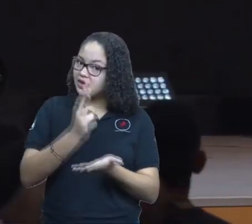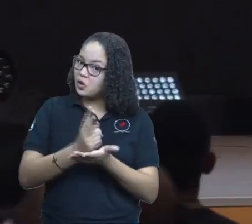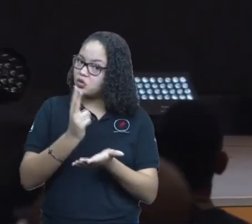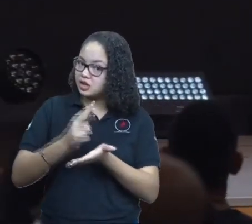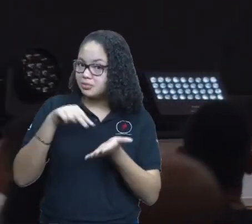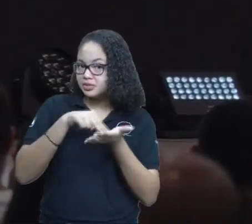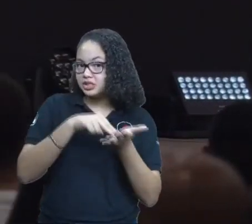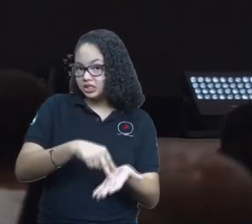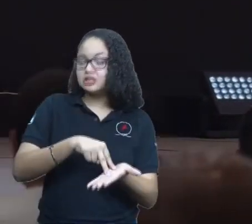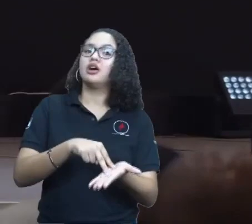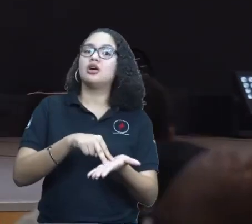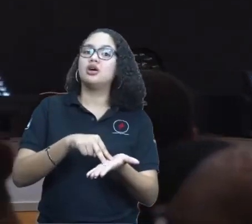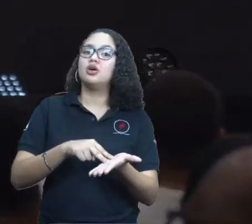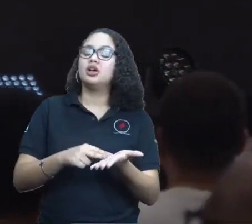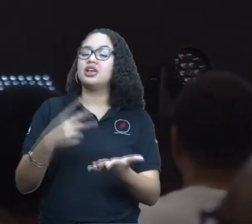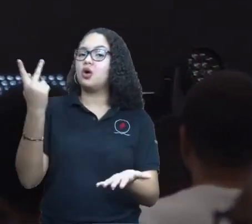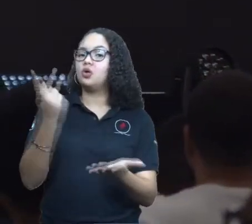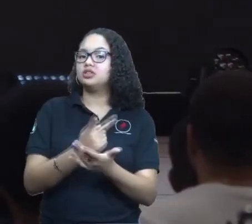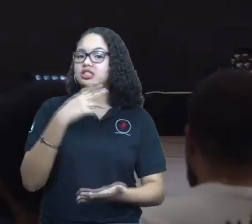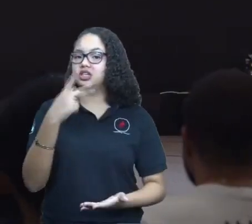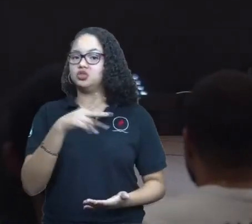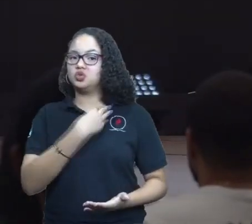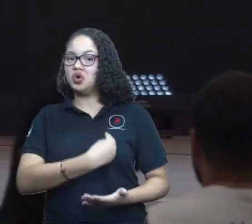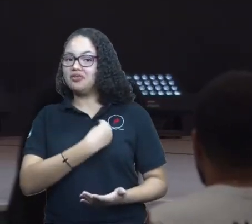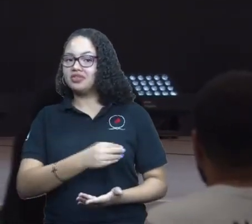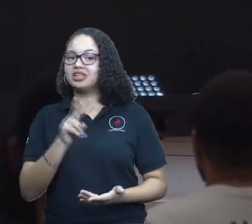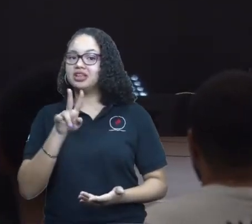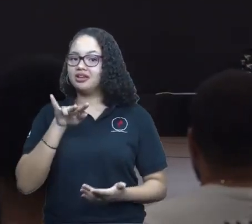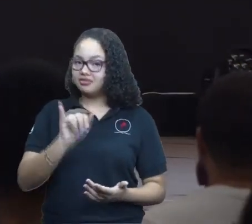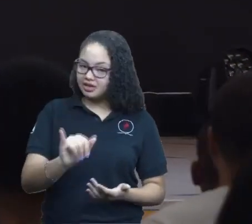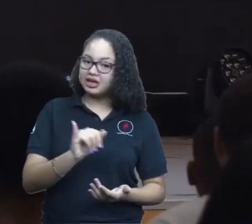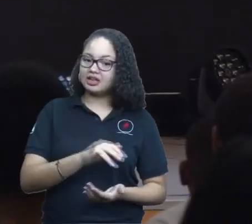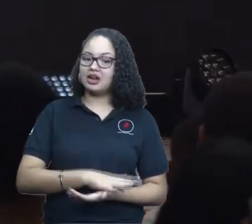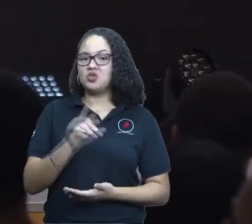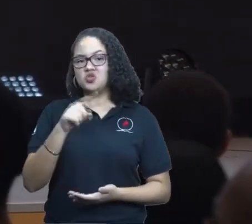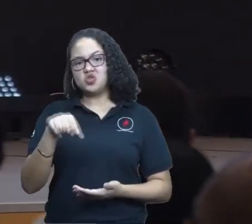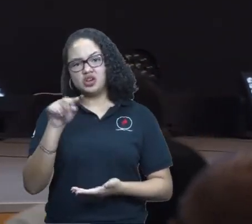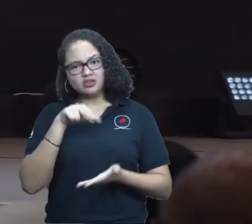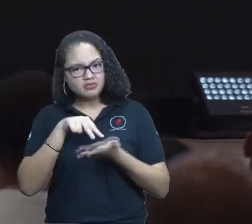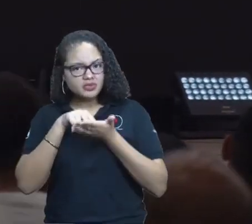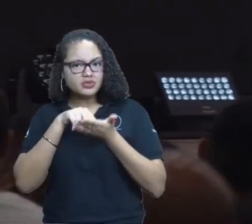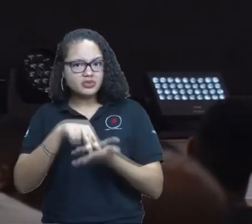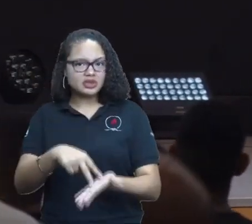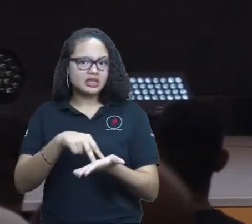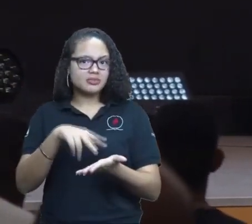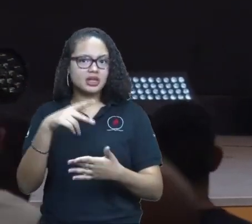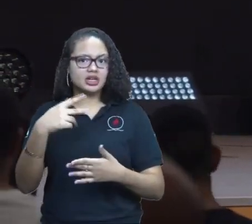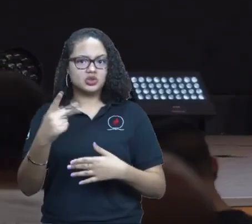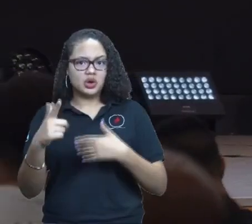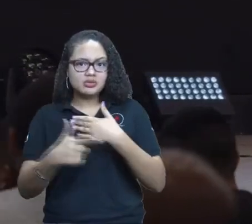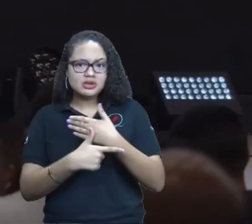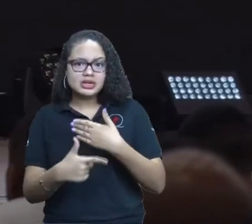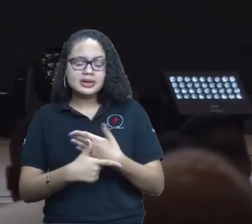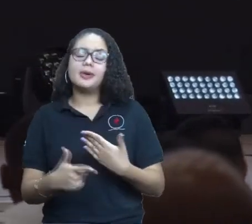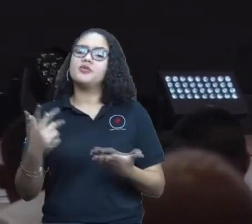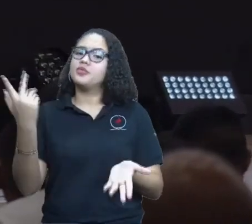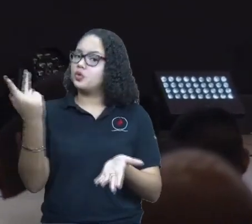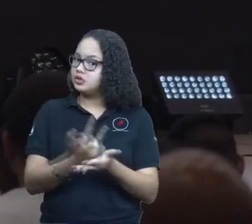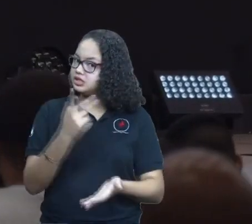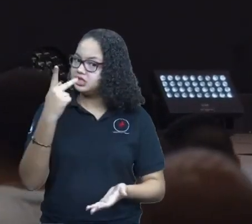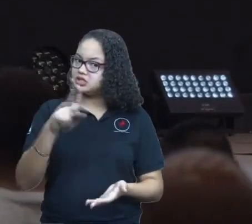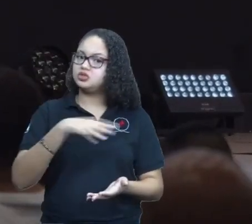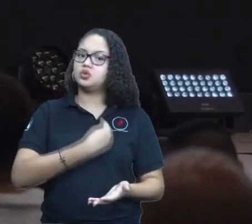tu não vai reproduzir a cartilha do mundo tu vai ficar na tua posição e vai chegar na tua